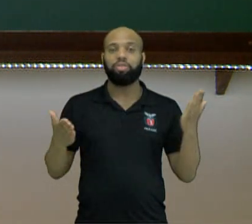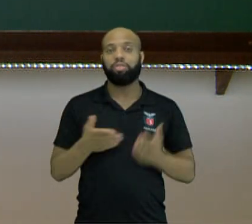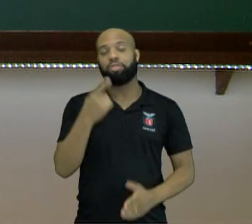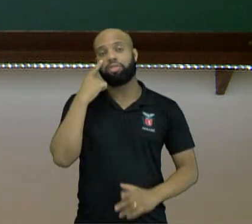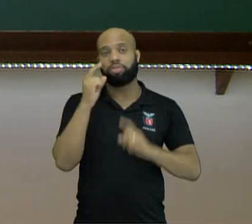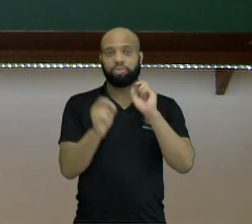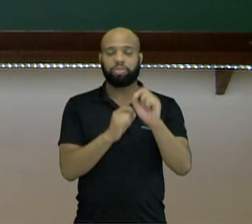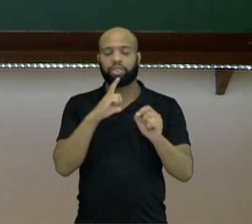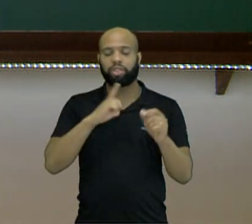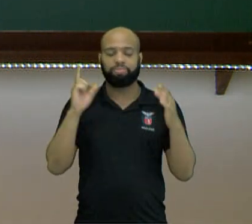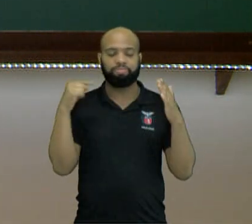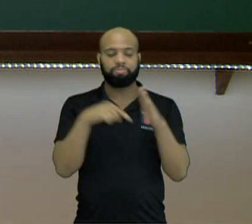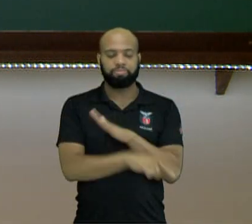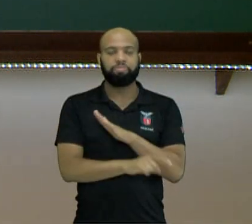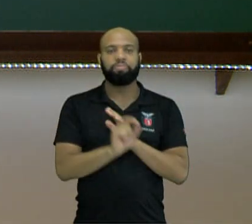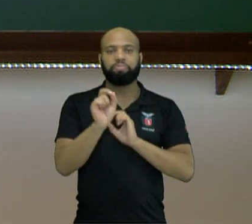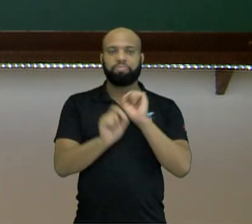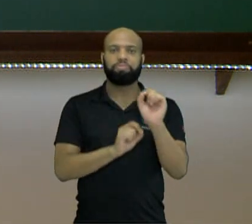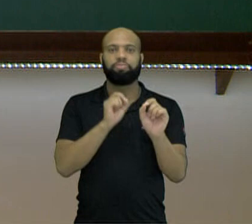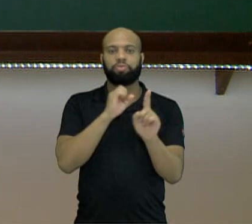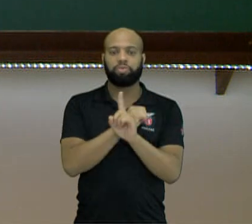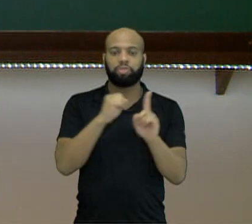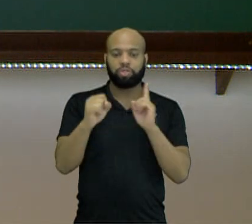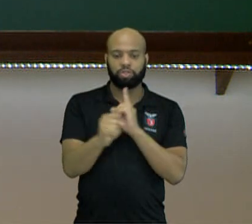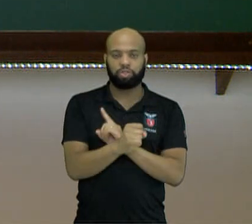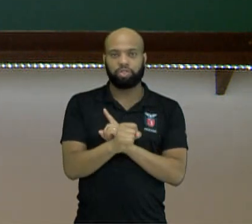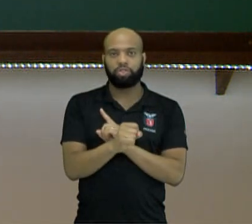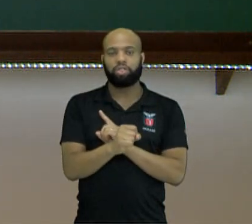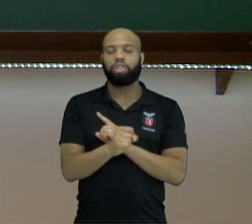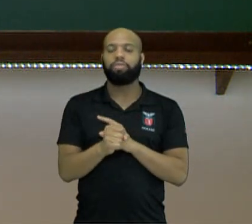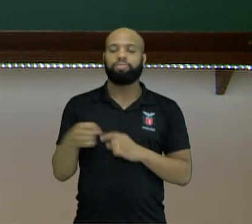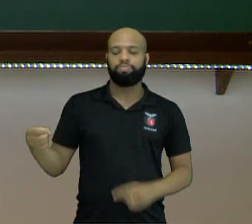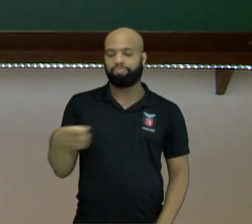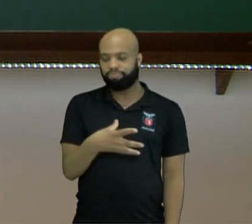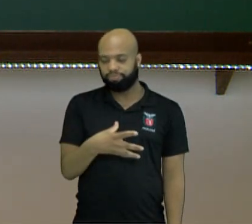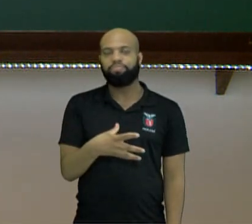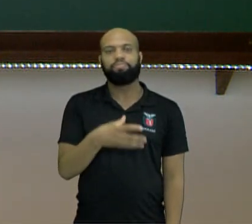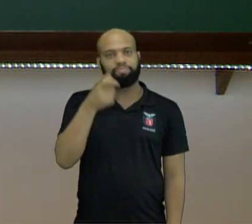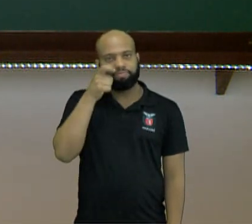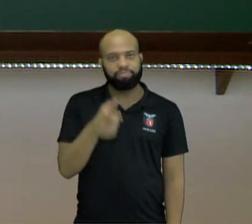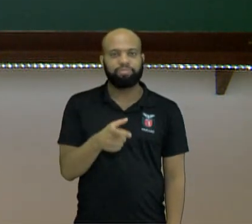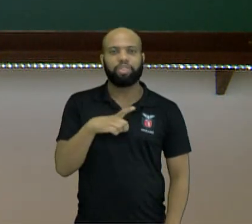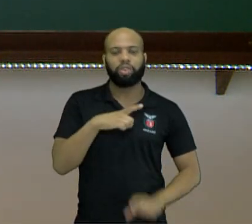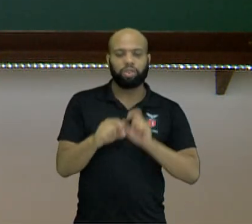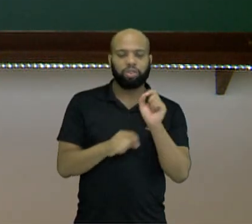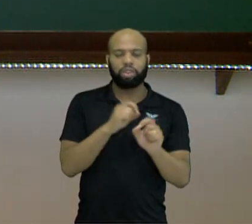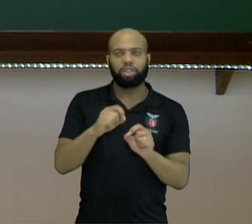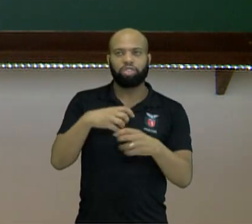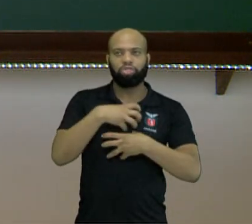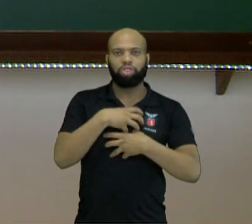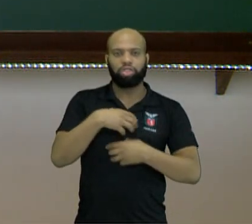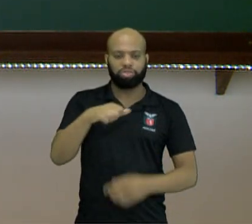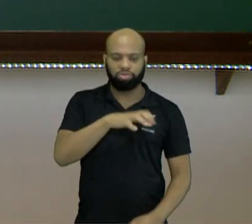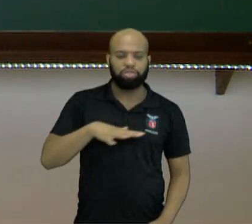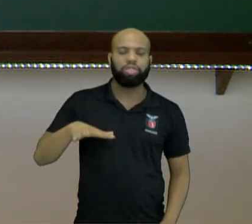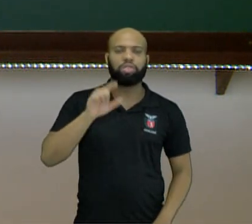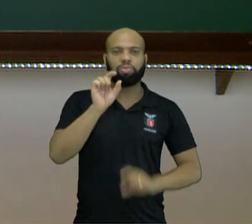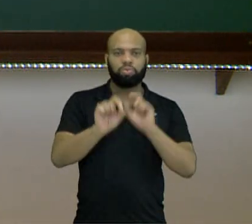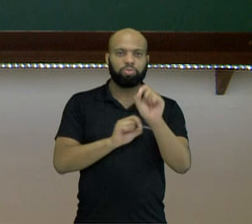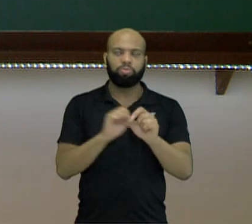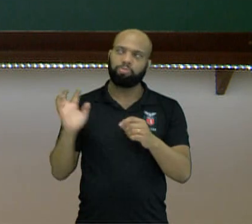o aprofundamento, Sociologia e Modernidade. Interessante, para dar uma contemplada geral no que vocês viram até o